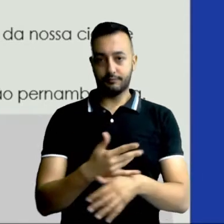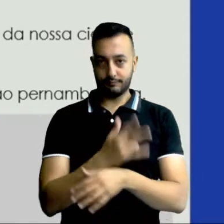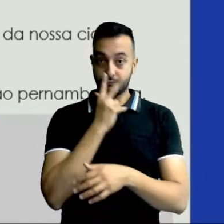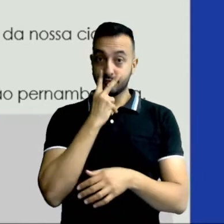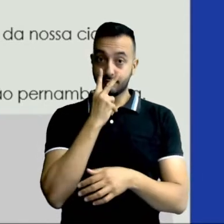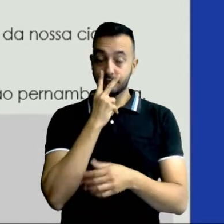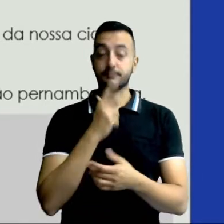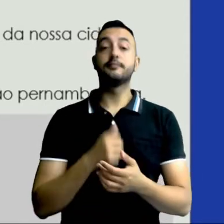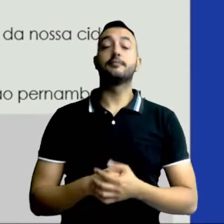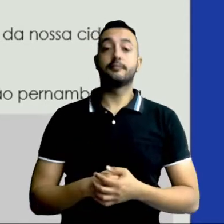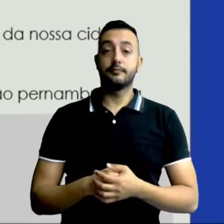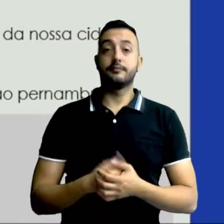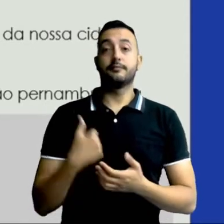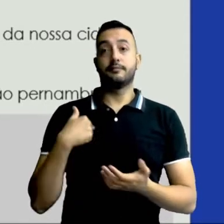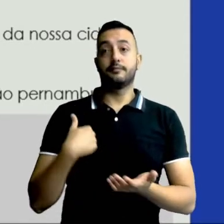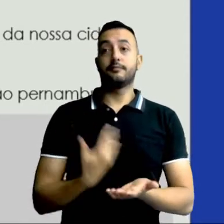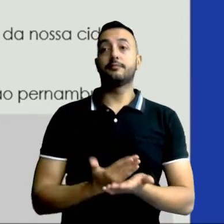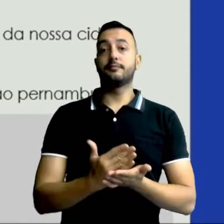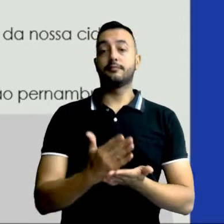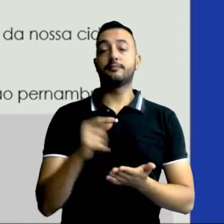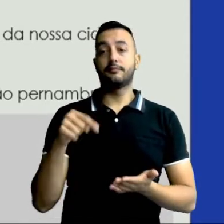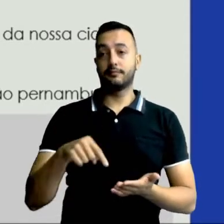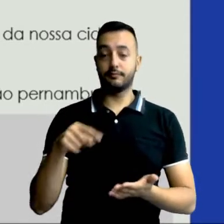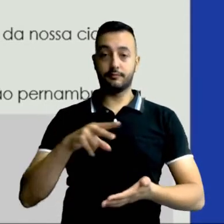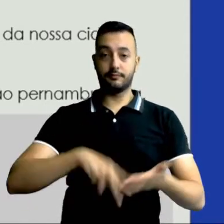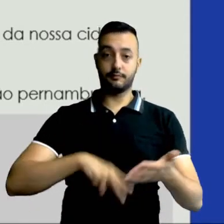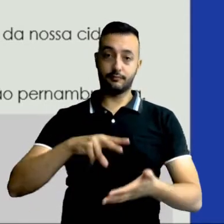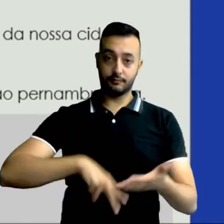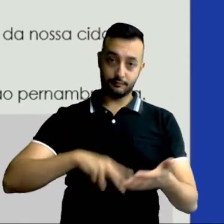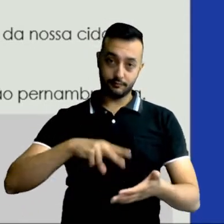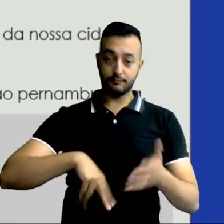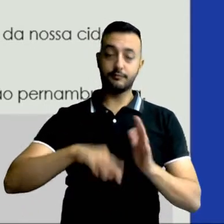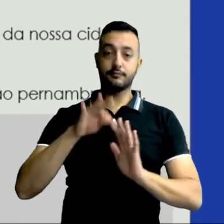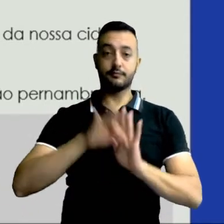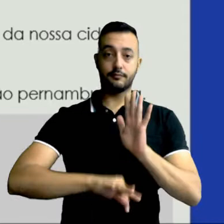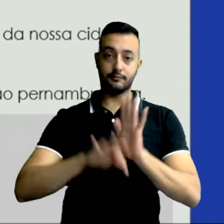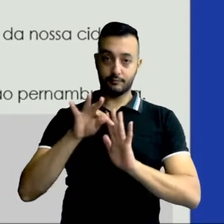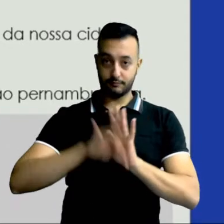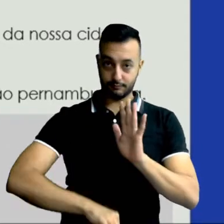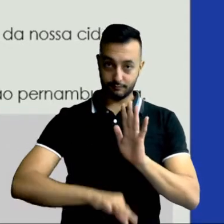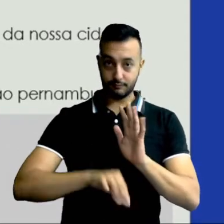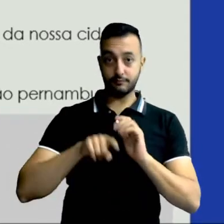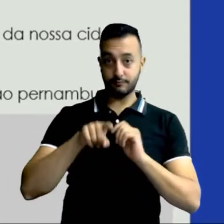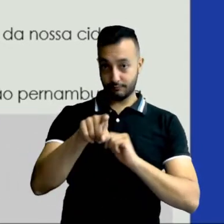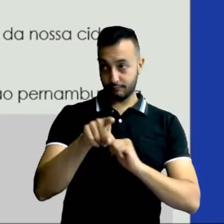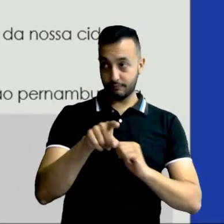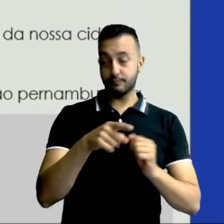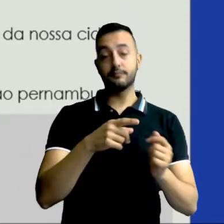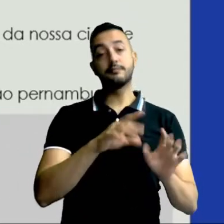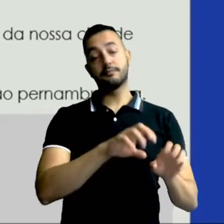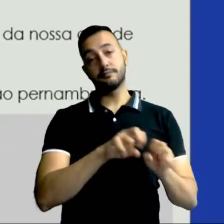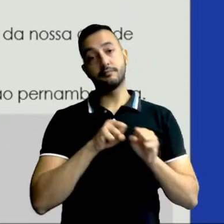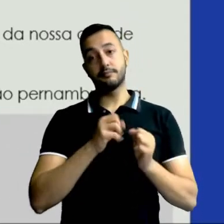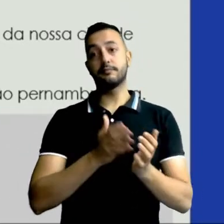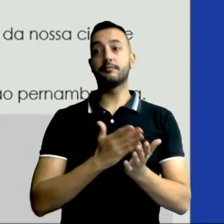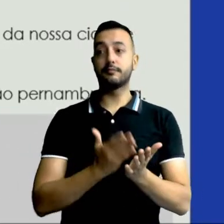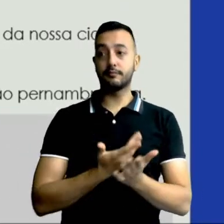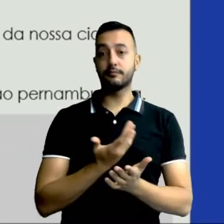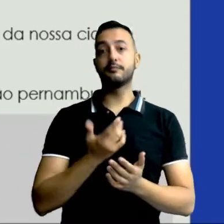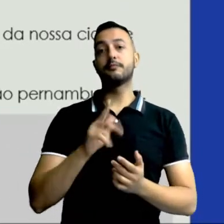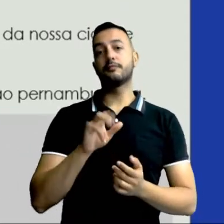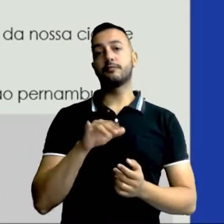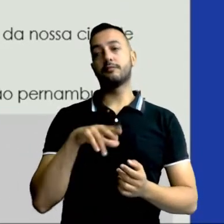cidade da Vitória de Santo Antão eu inicio aqui realizando a leitura de um texto para vocês extraído do livro O